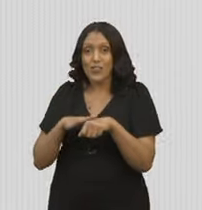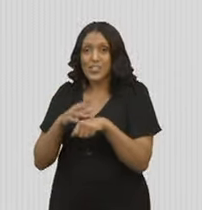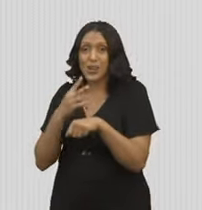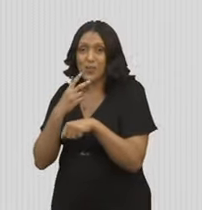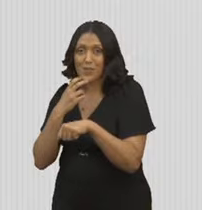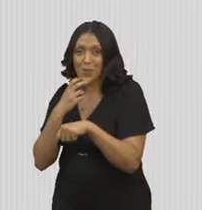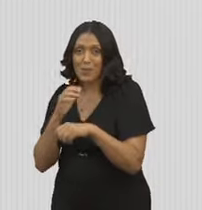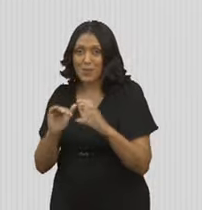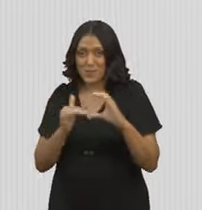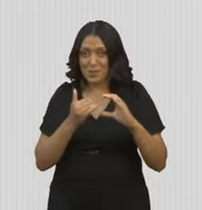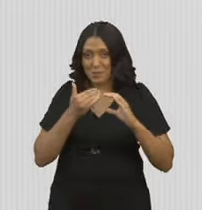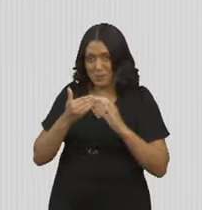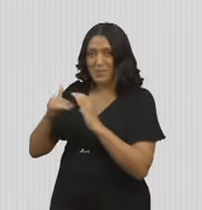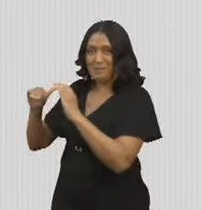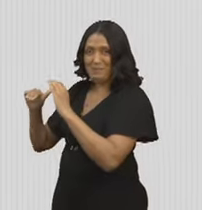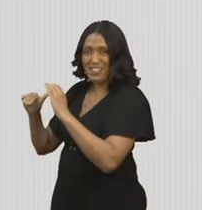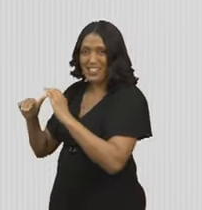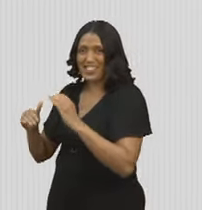transmito para ele.